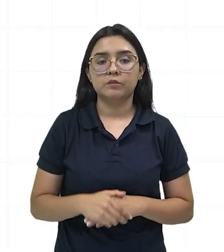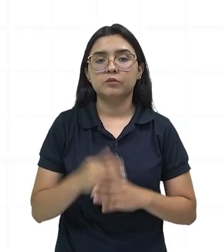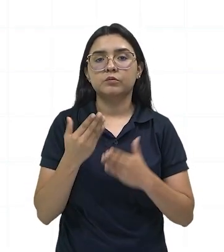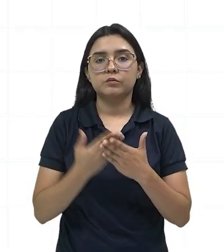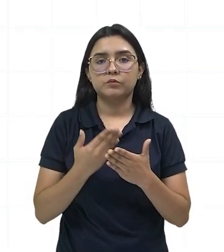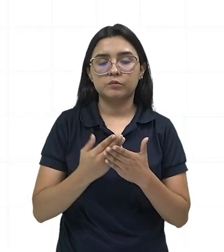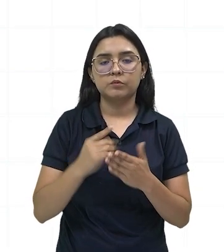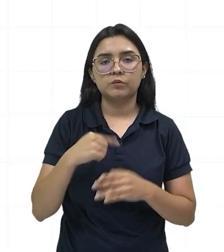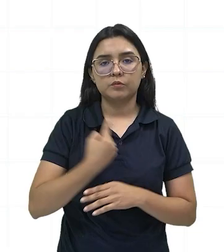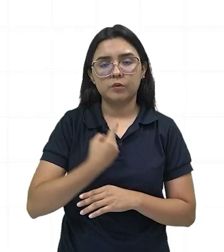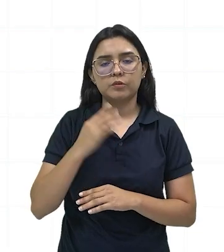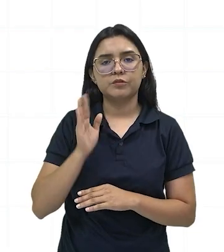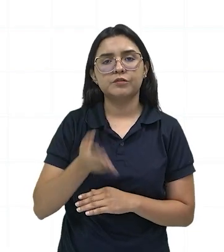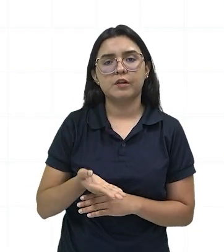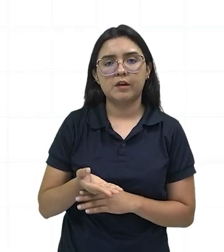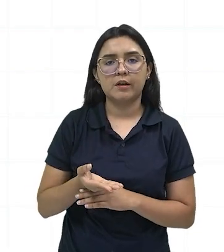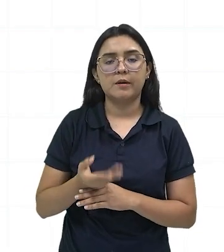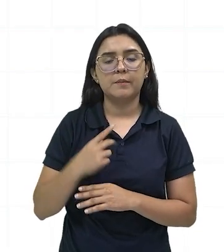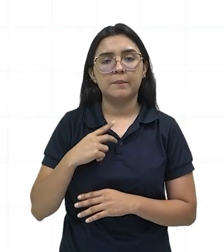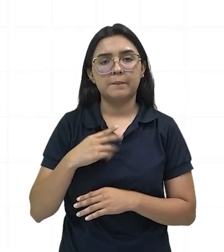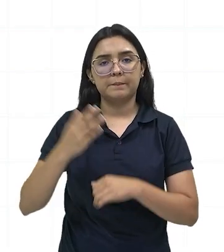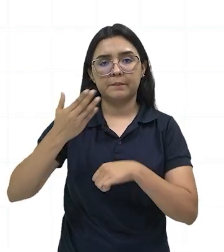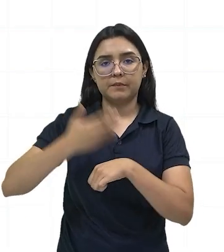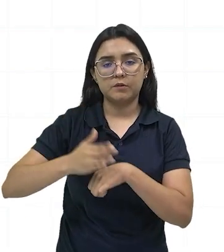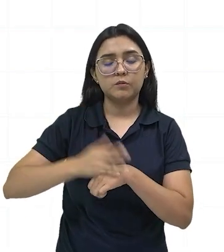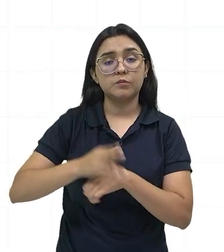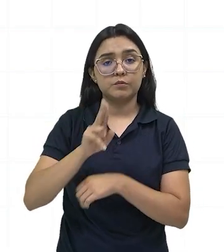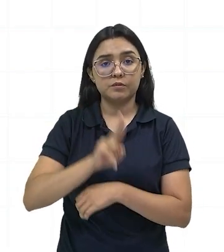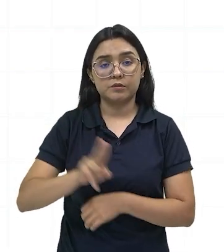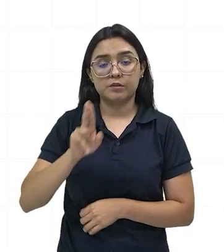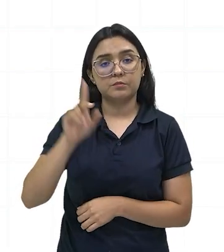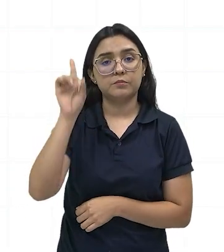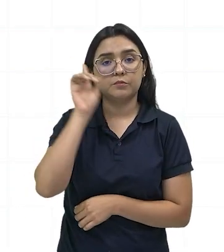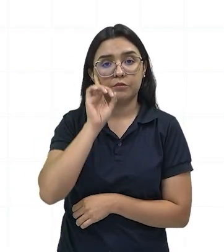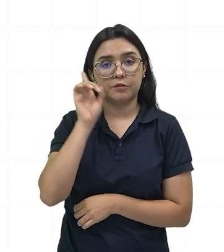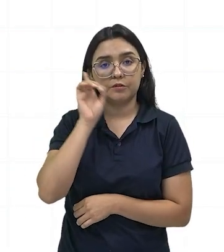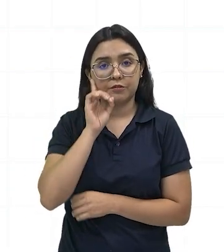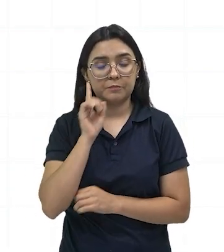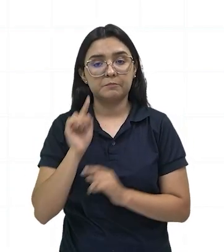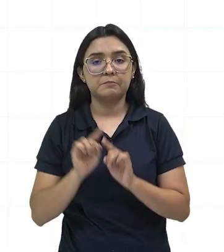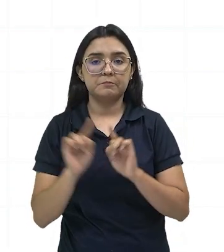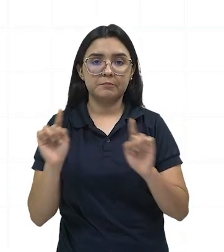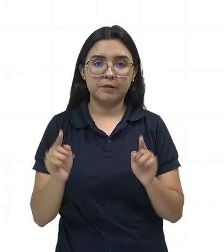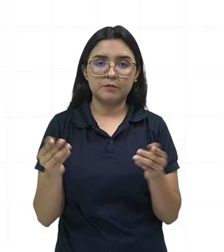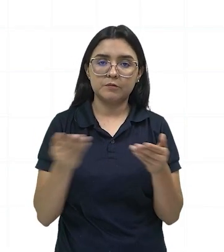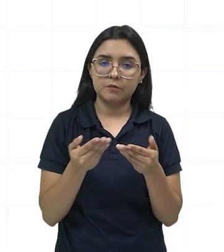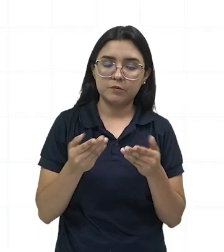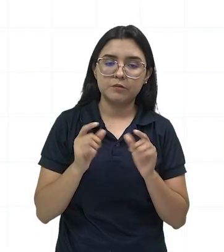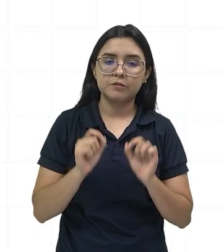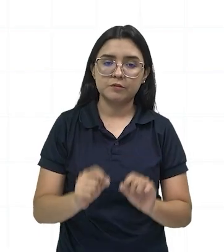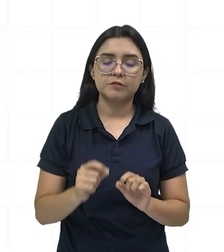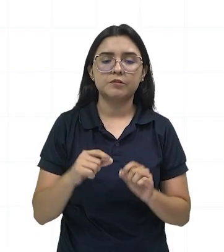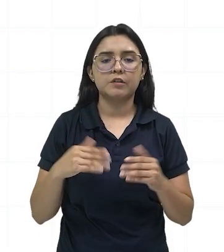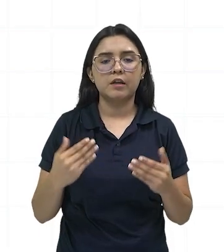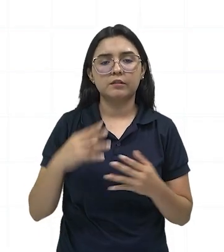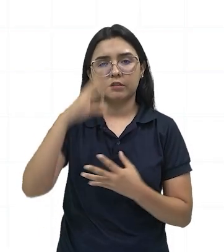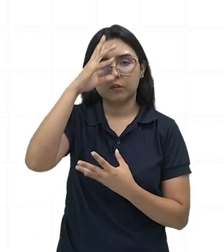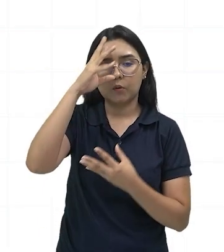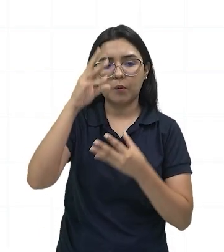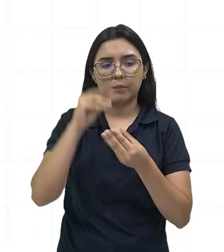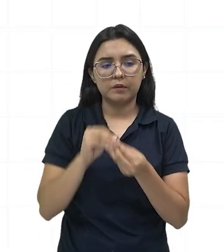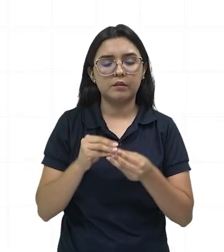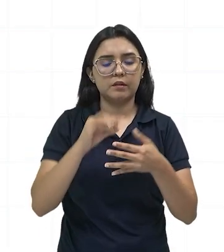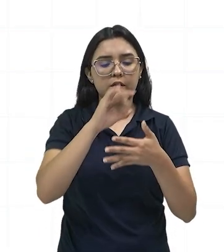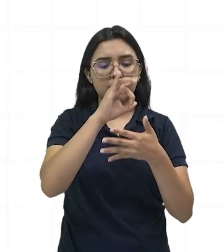daquilo que nós já praticamos. Nós usamos isso no nosso dia a dia, mas estamos aqui tentando compreender cada um